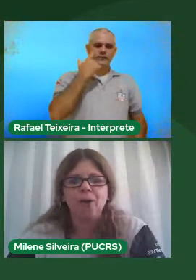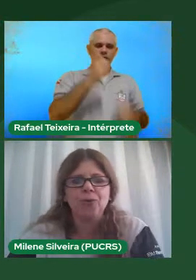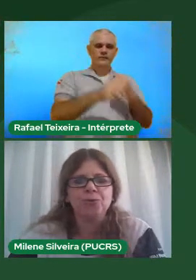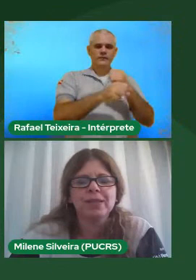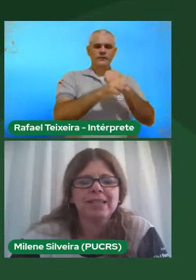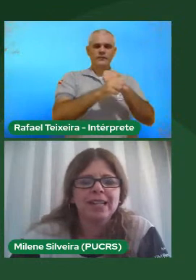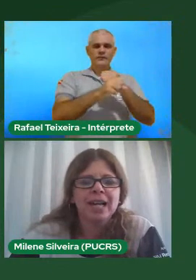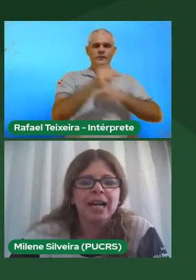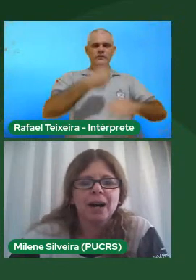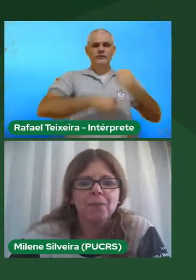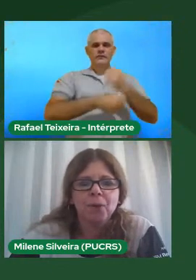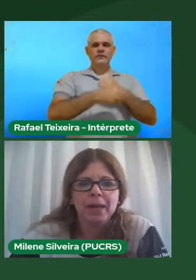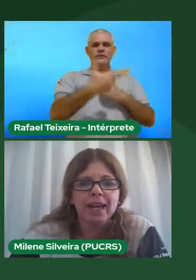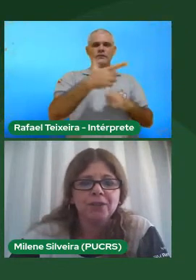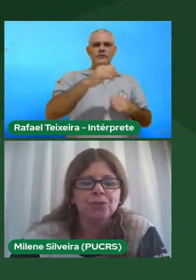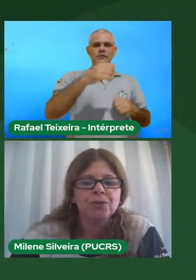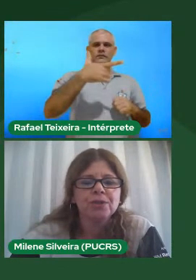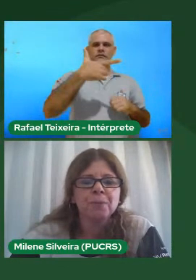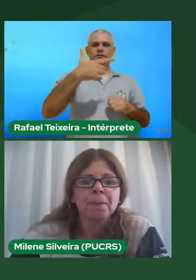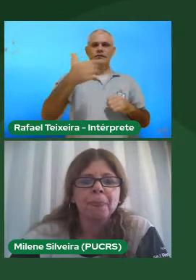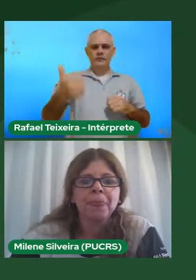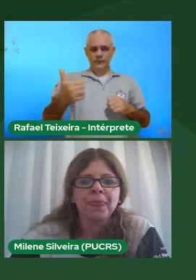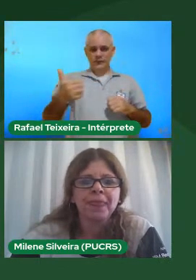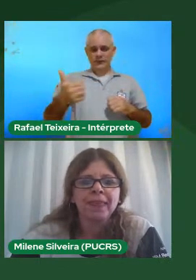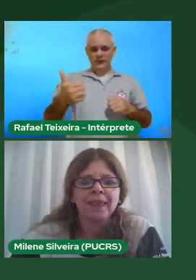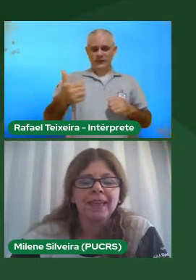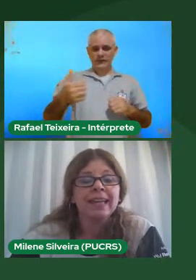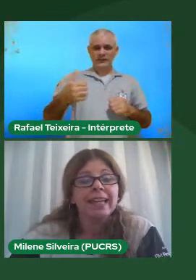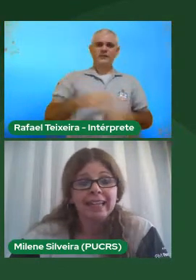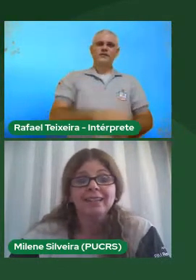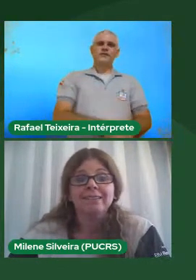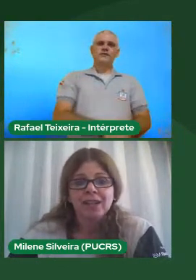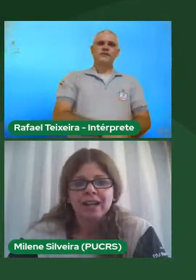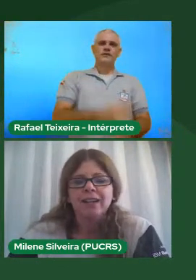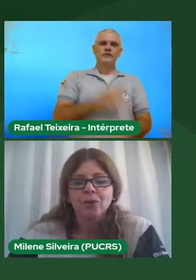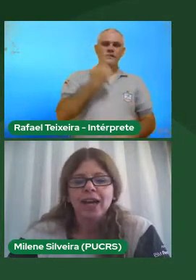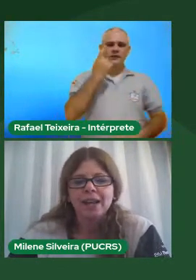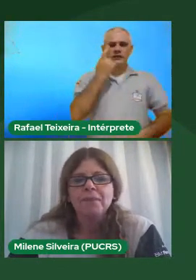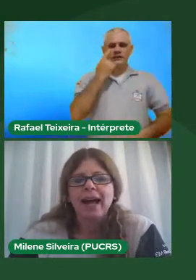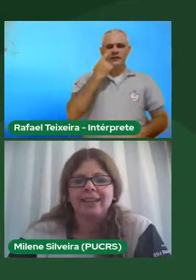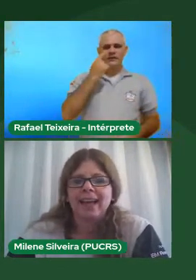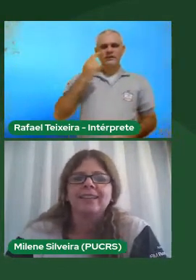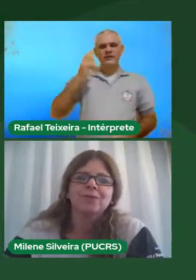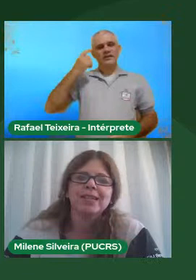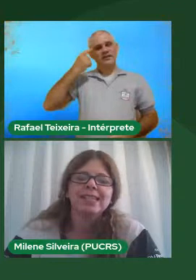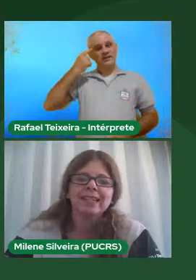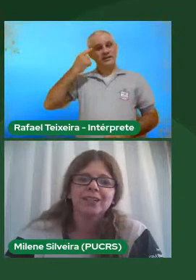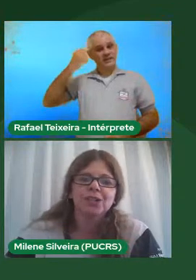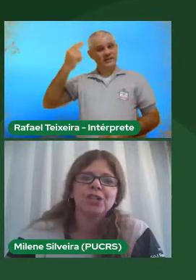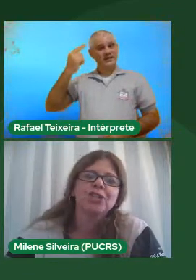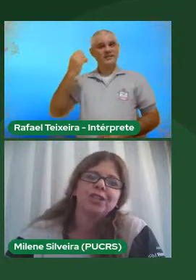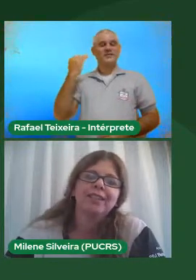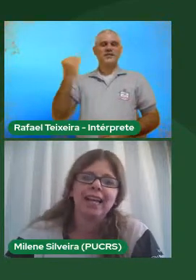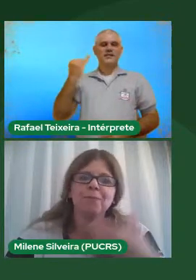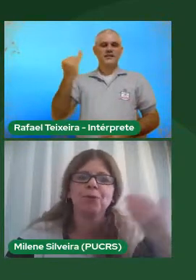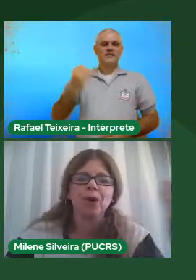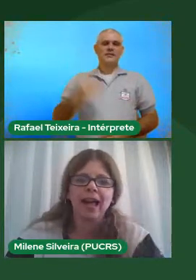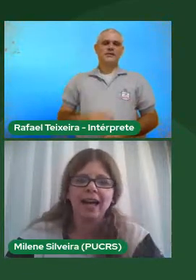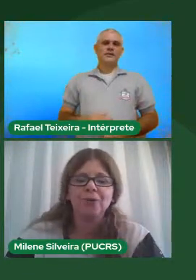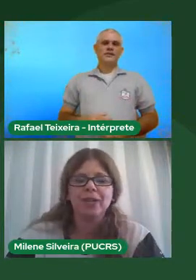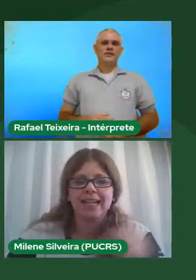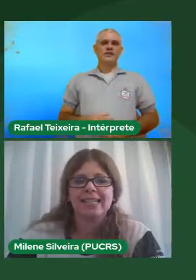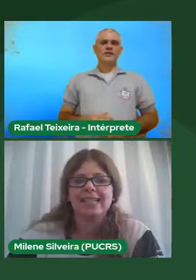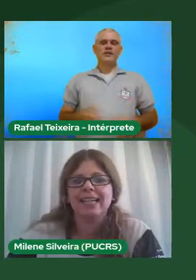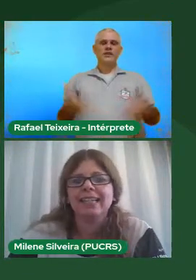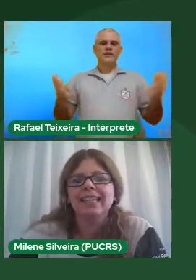ano, alguns momentos. E o relembrar, né? Então, esse ano a gente relembrou